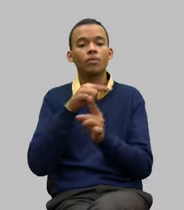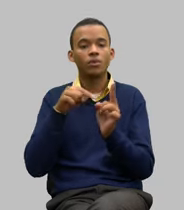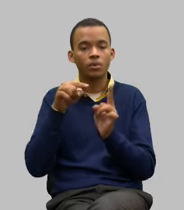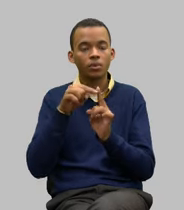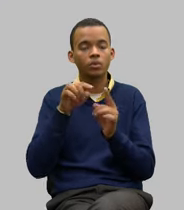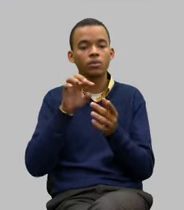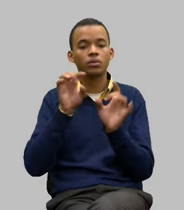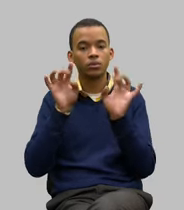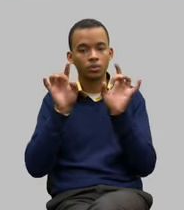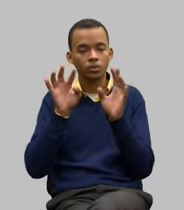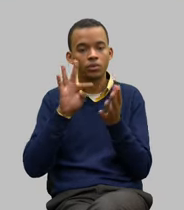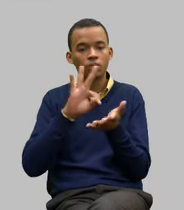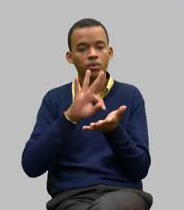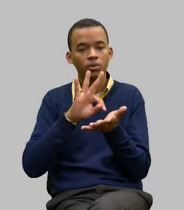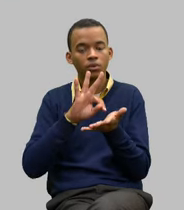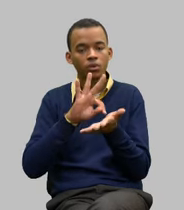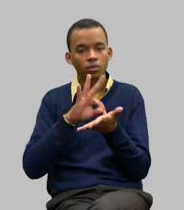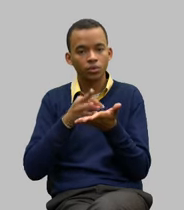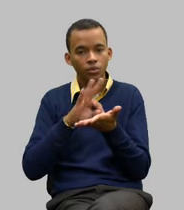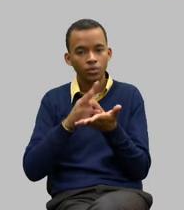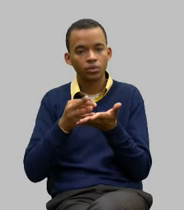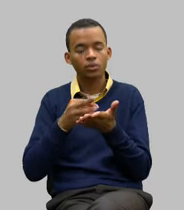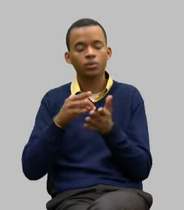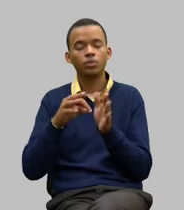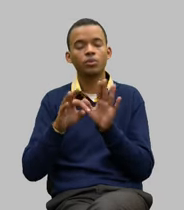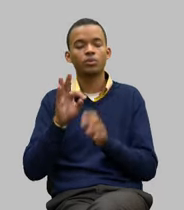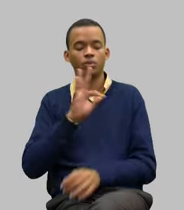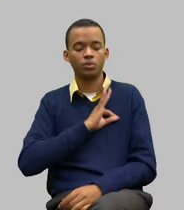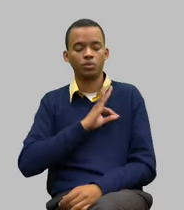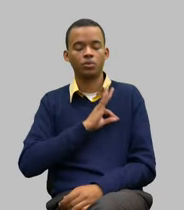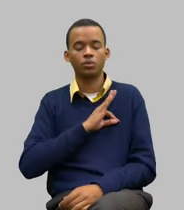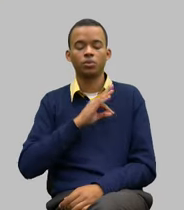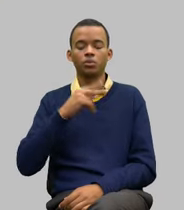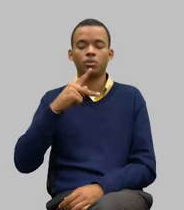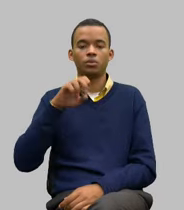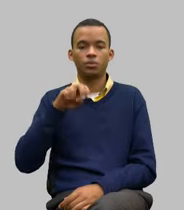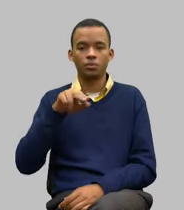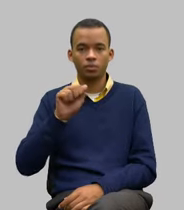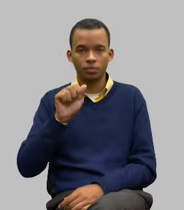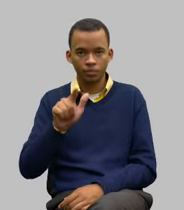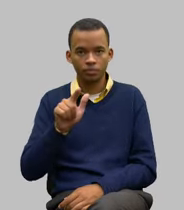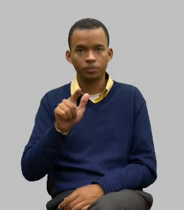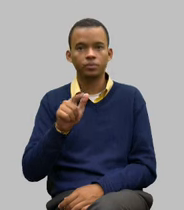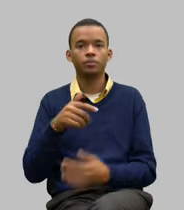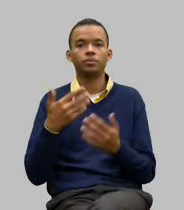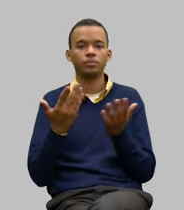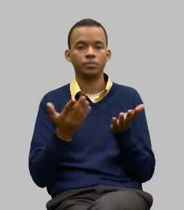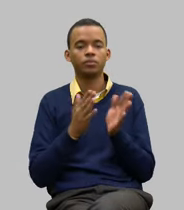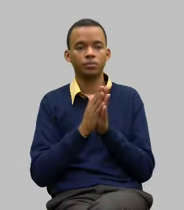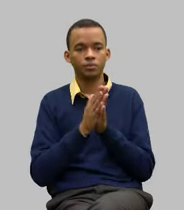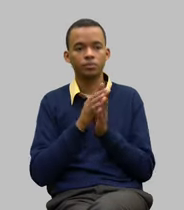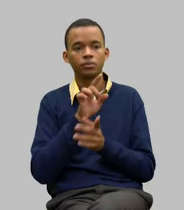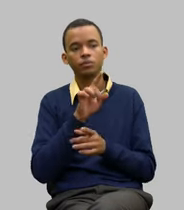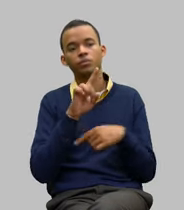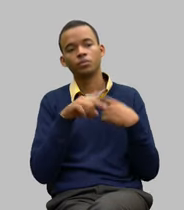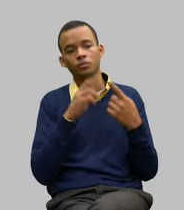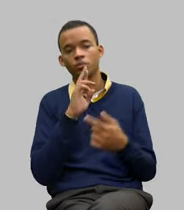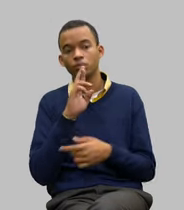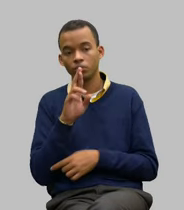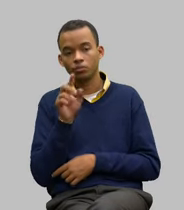e recompor os quadros em déficit por concurso público urgên Então gostaria que o Senhor pudesse manifestar nesse sentido